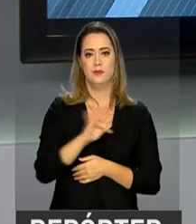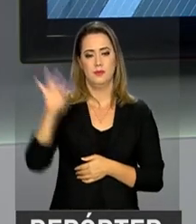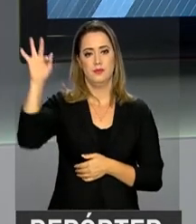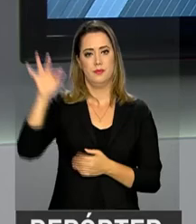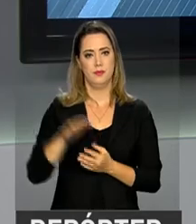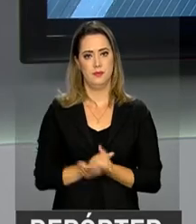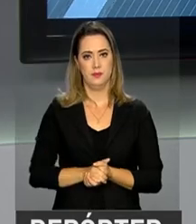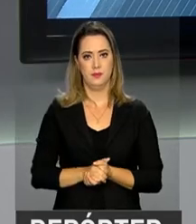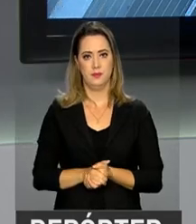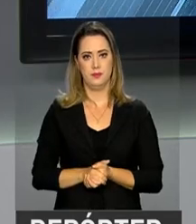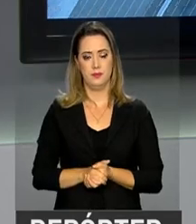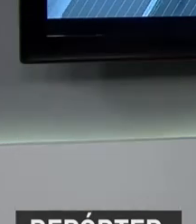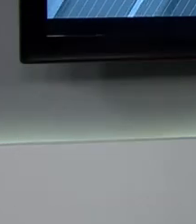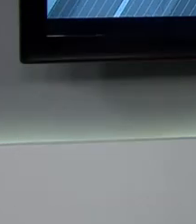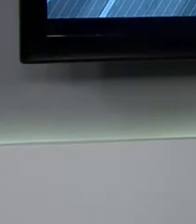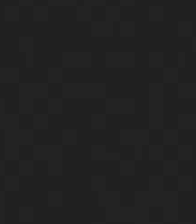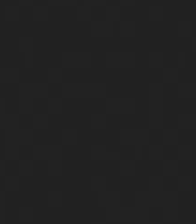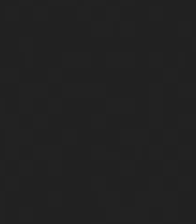do governo federal